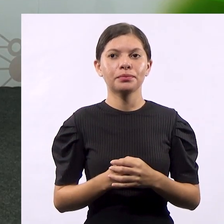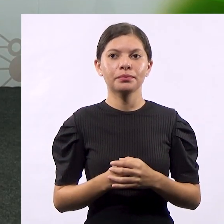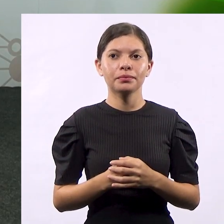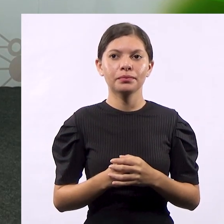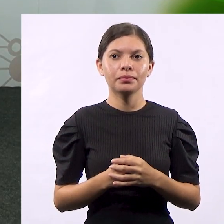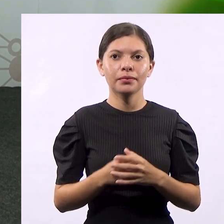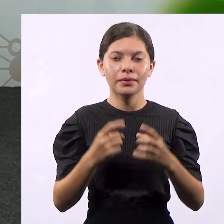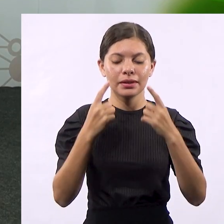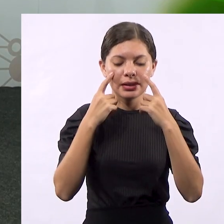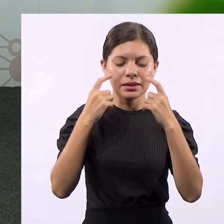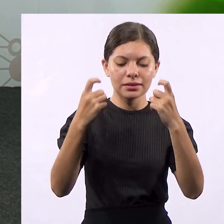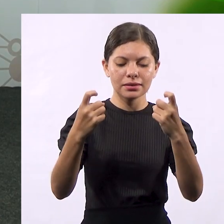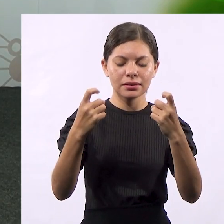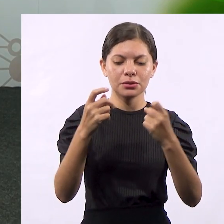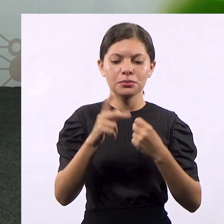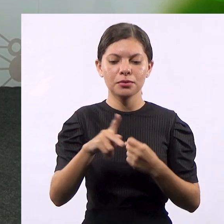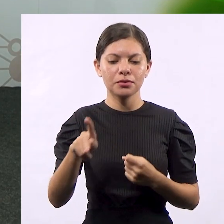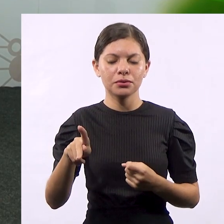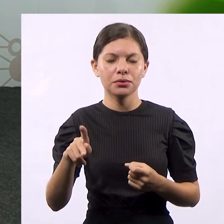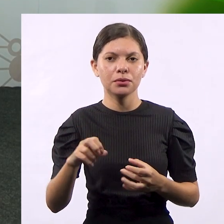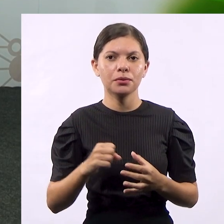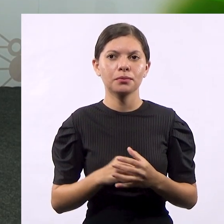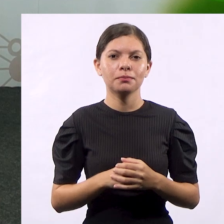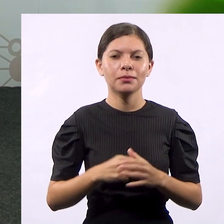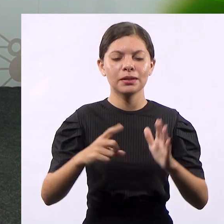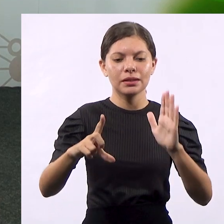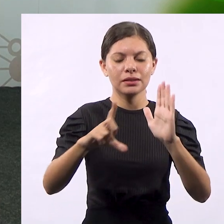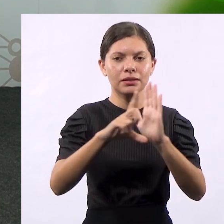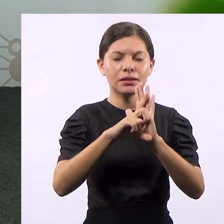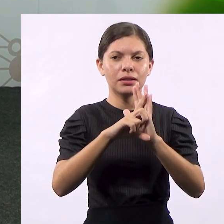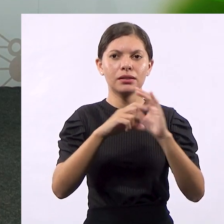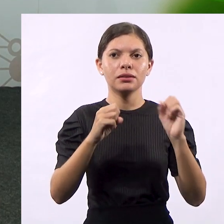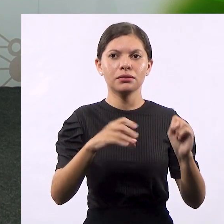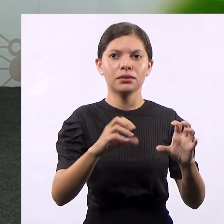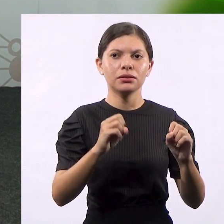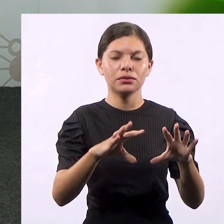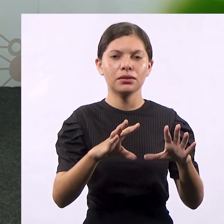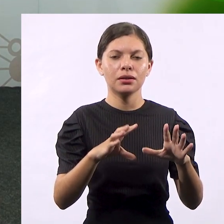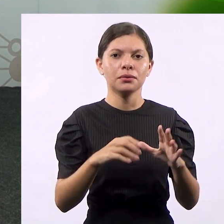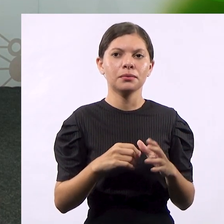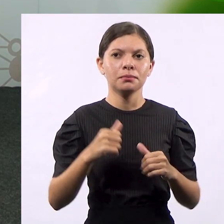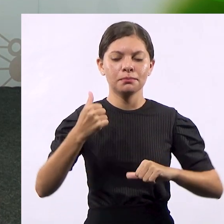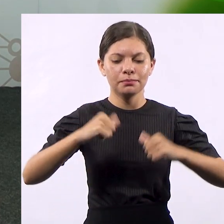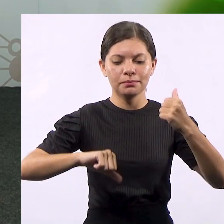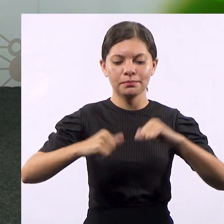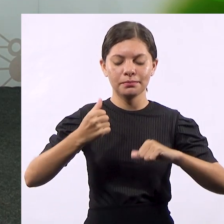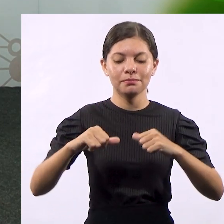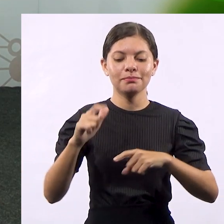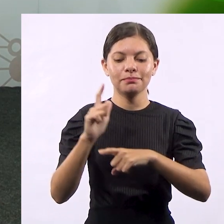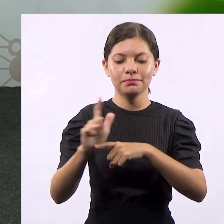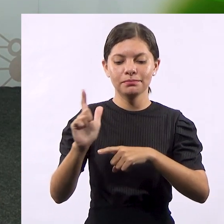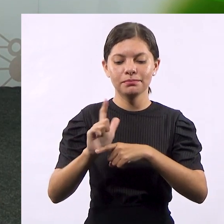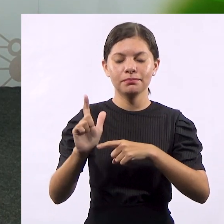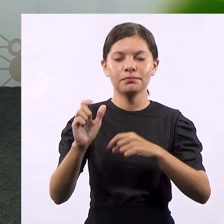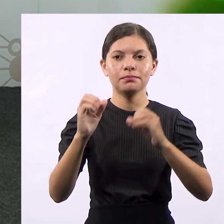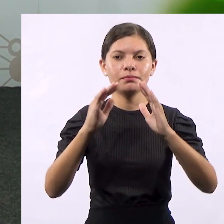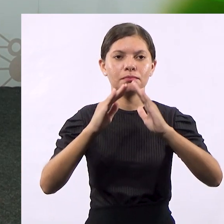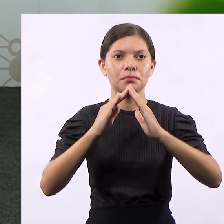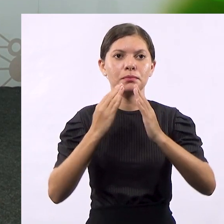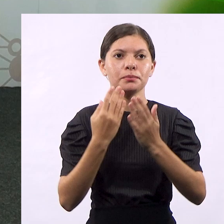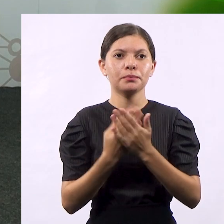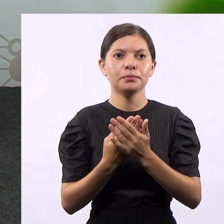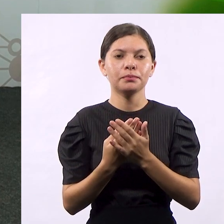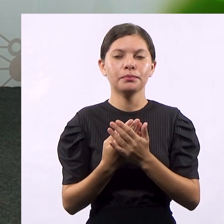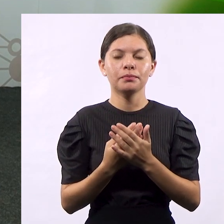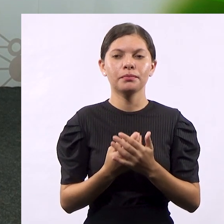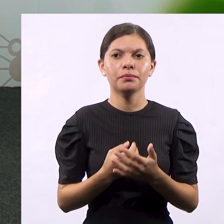Thelma, trazer desse mapeamento das leis educacionais também a perspectiva da gestão educacional. Então, os nossos alunos eles